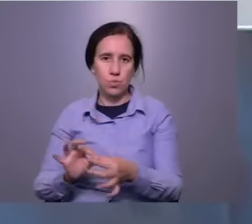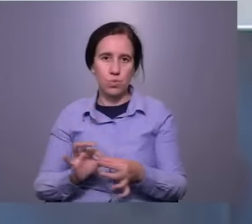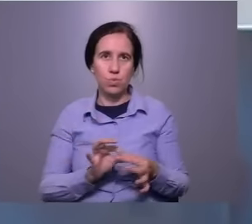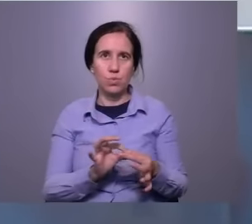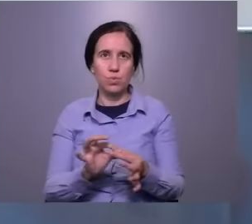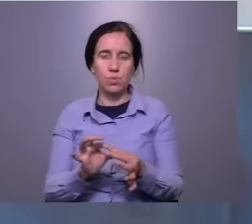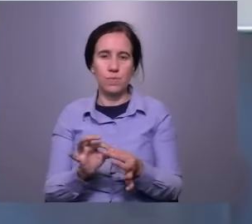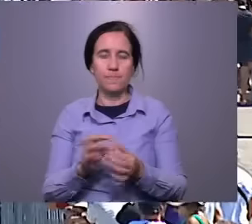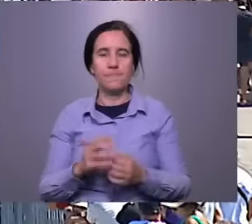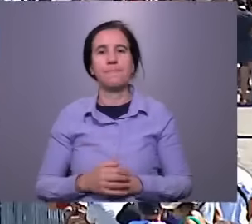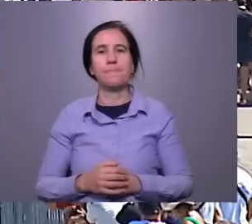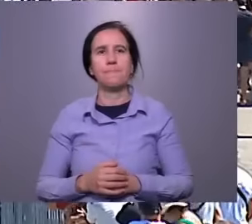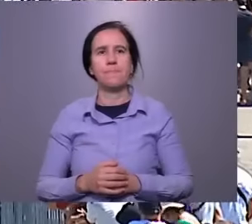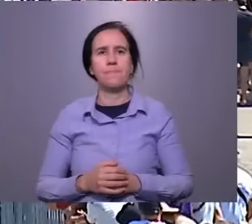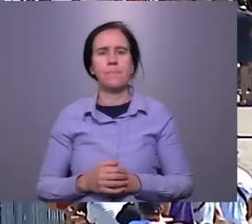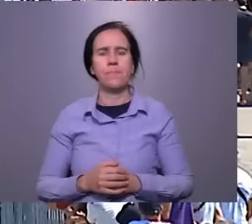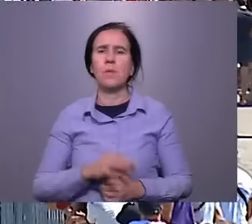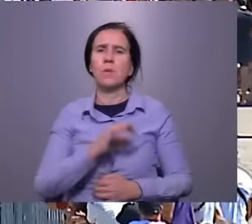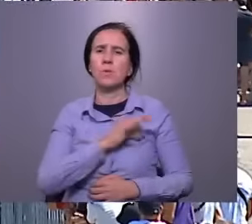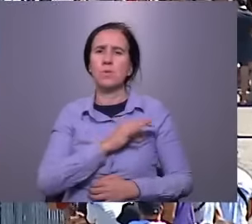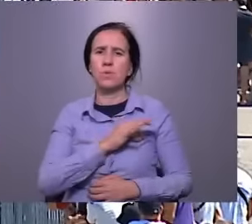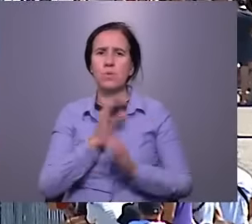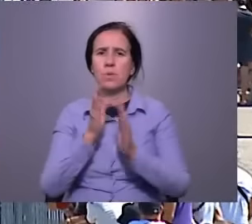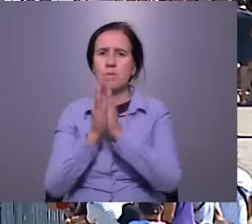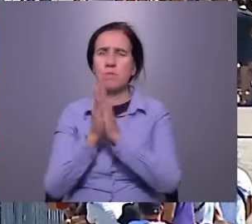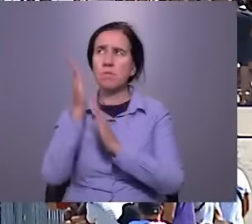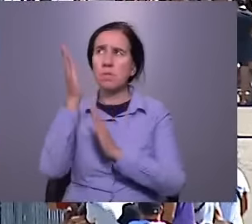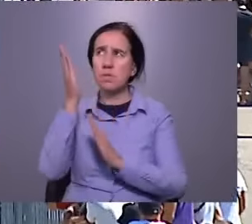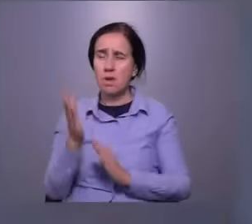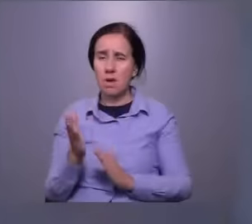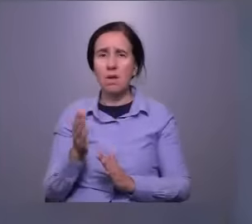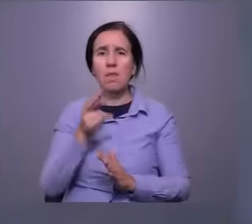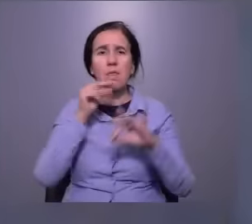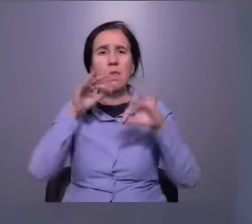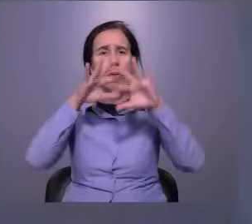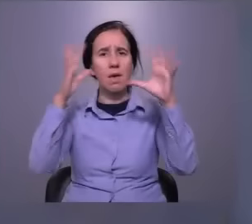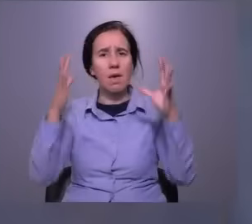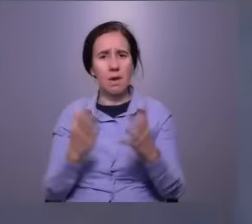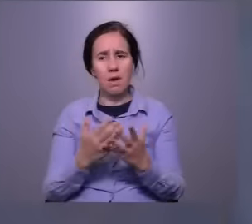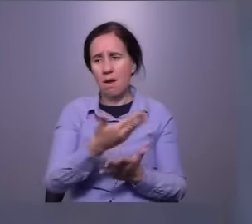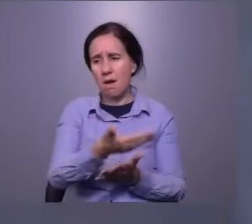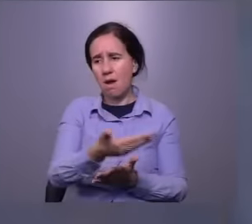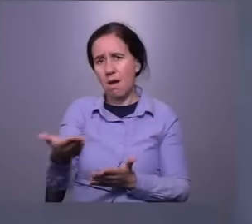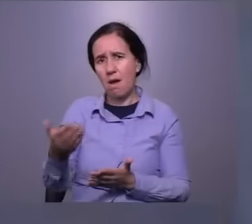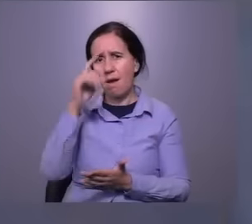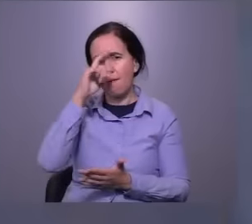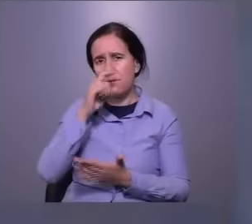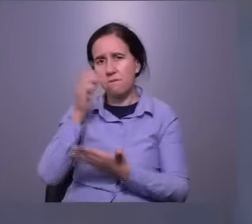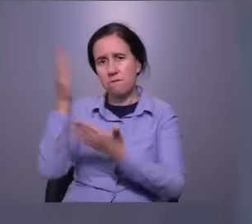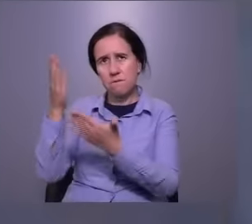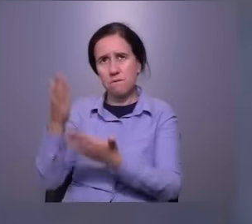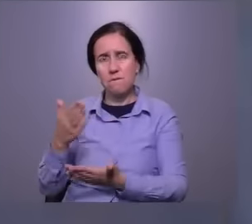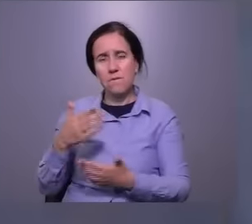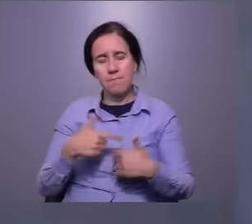Cristo, sejamos reunidos pelo Espírito Santo num só corpo.